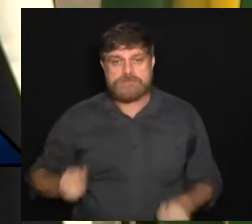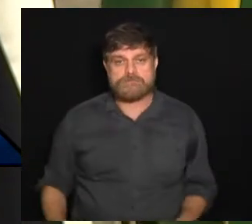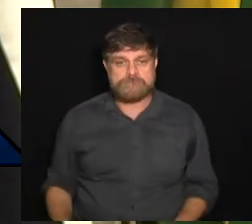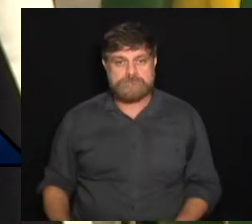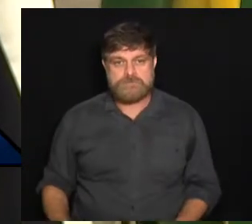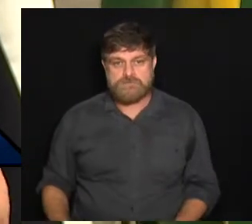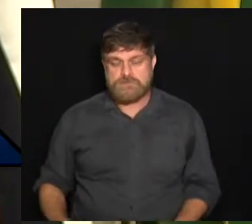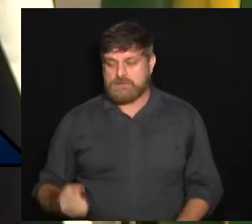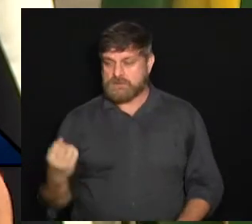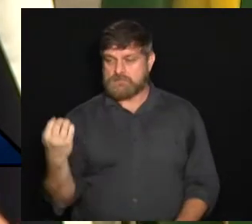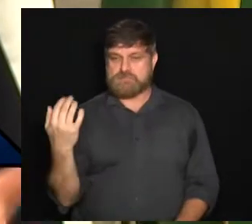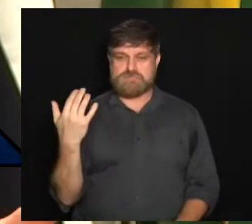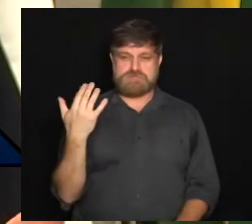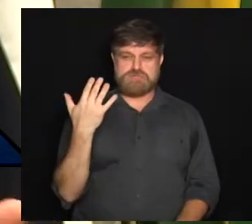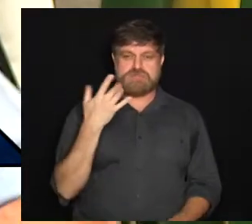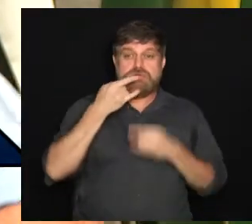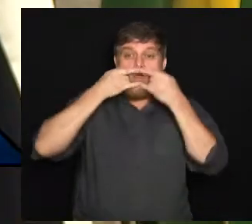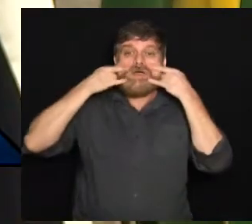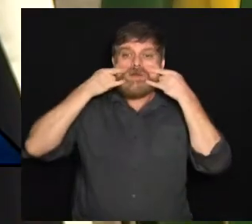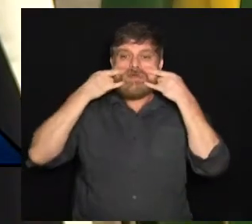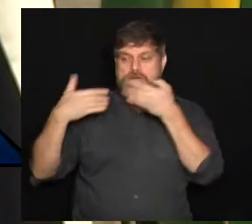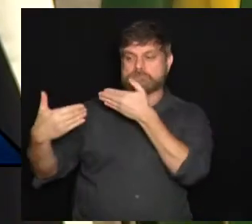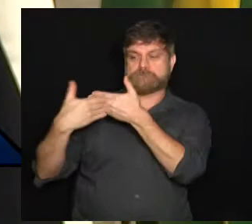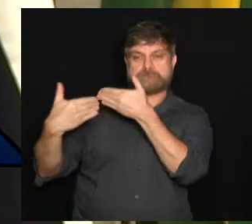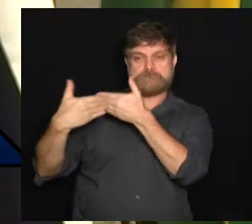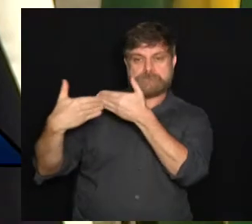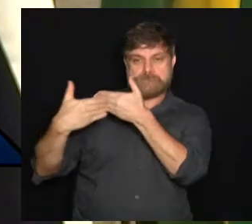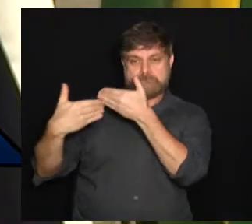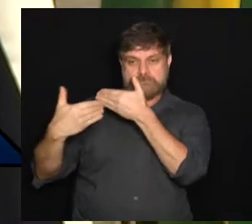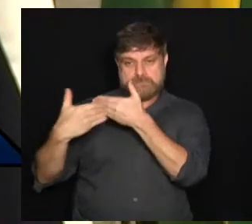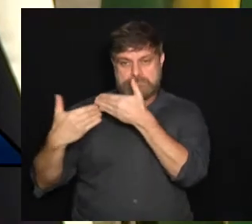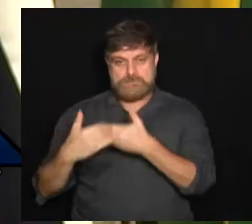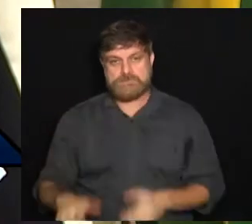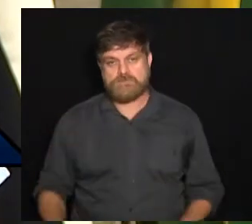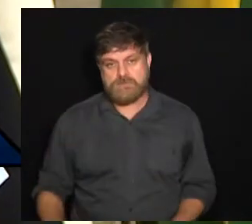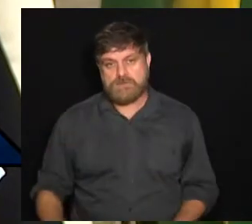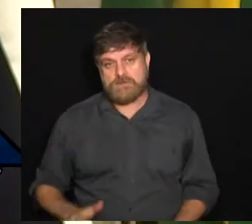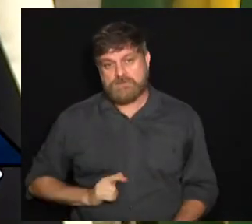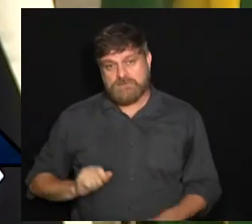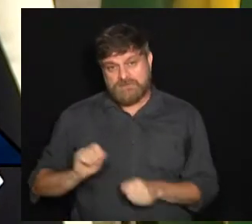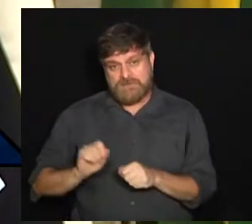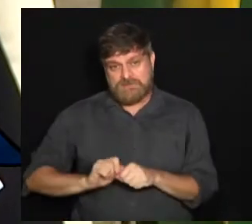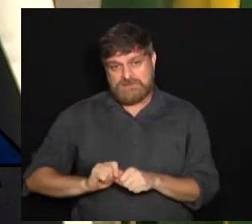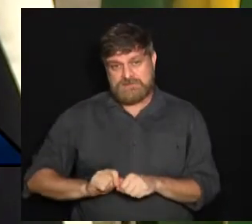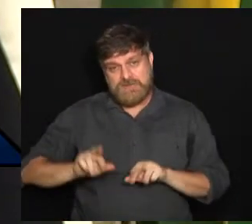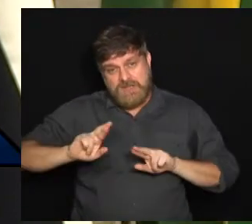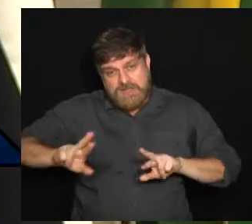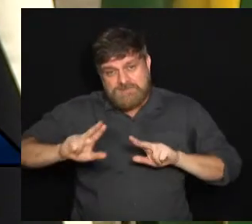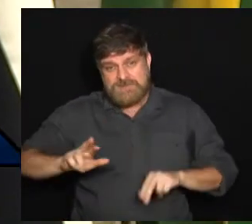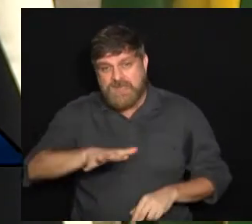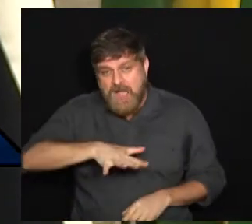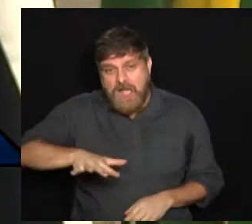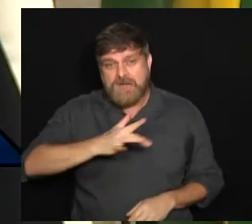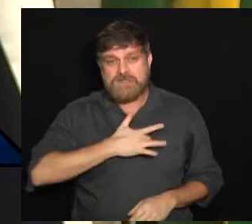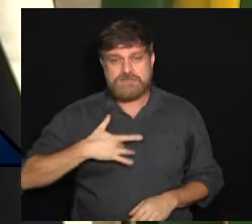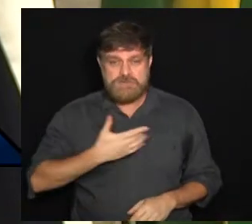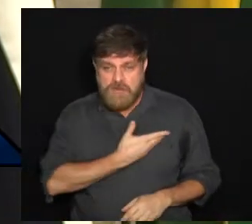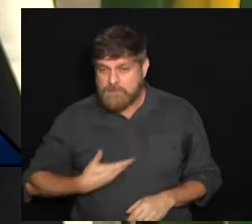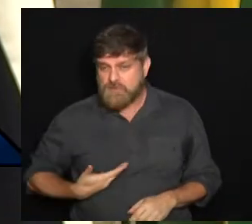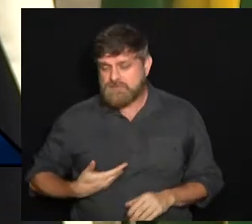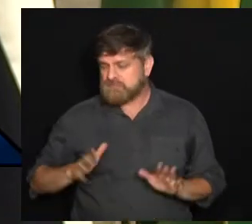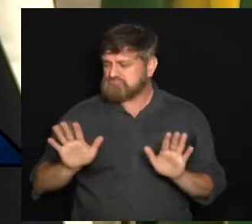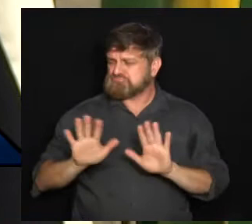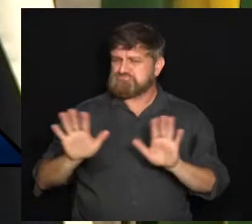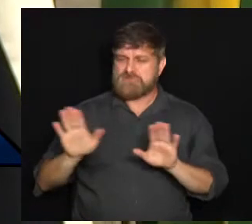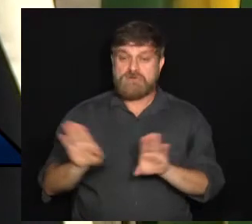que gotículas que se projetem diretamente no seu rosto alcancem o seu rosto. Vai fazer uma diferença imensa do ponto de vista de saúde pública? Provavelmente não.